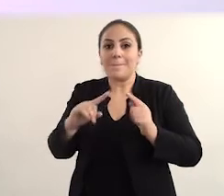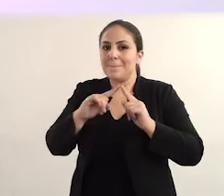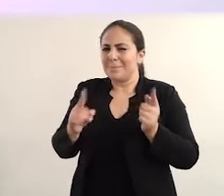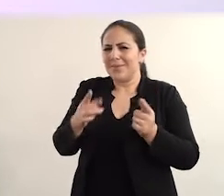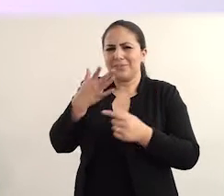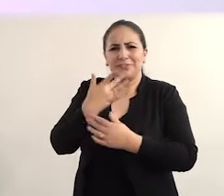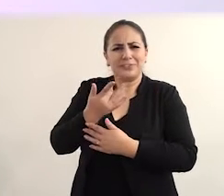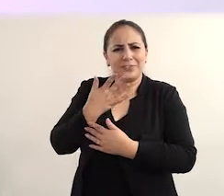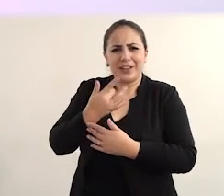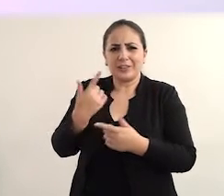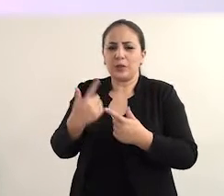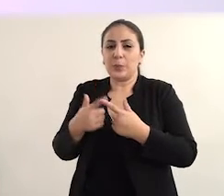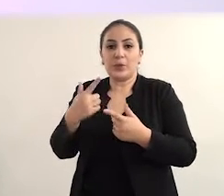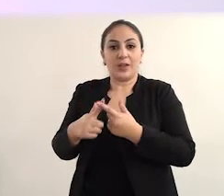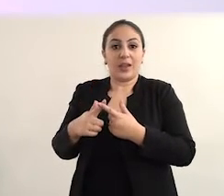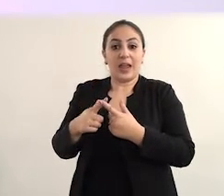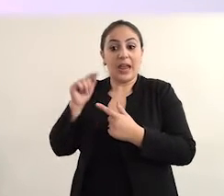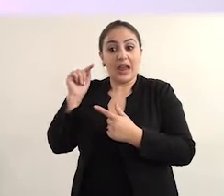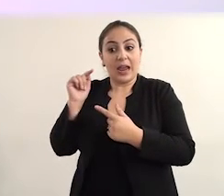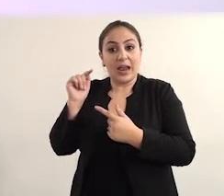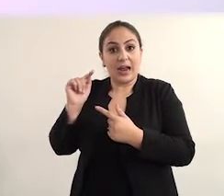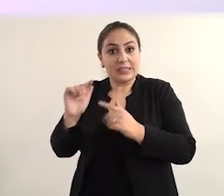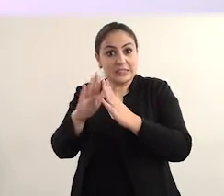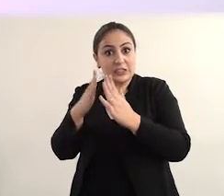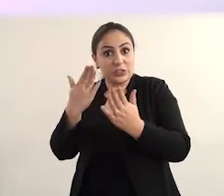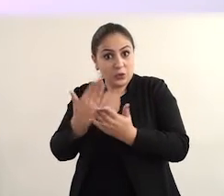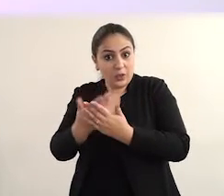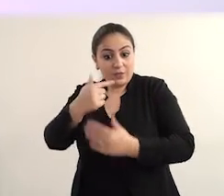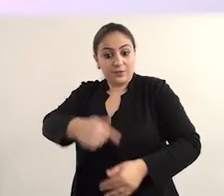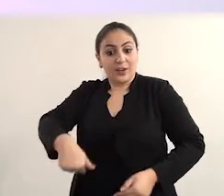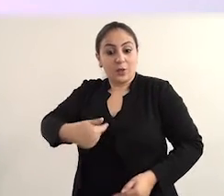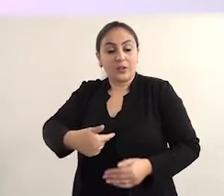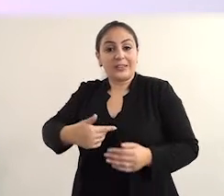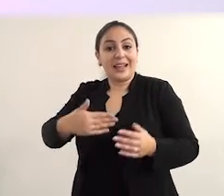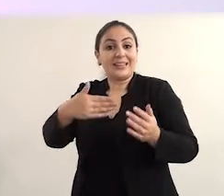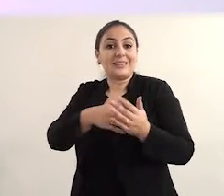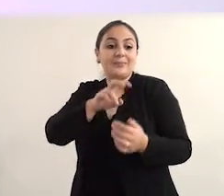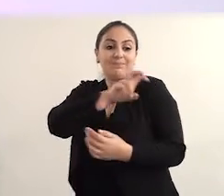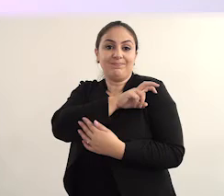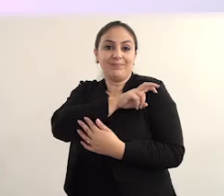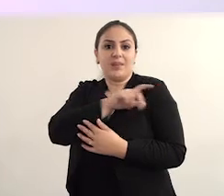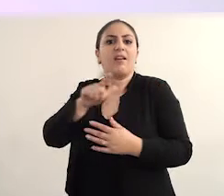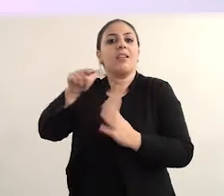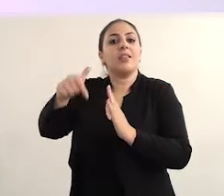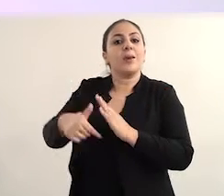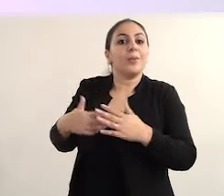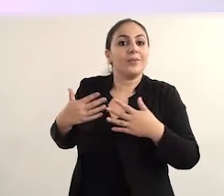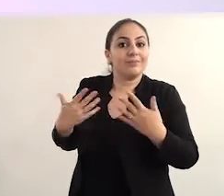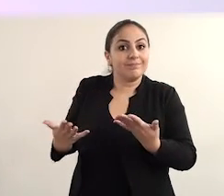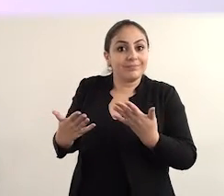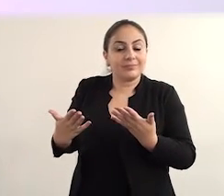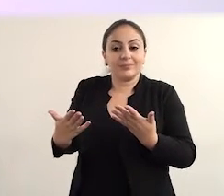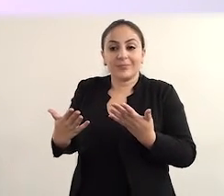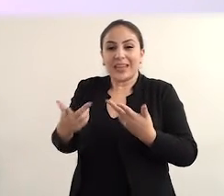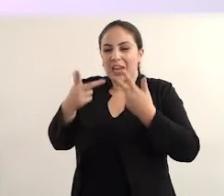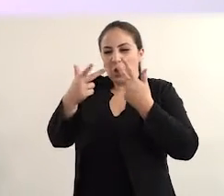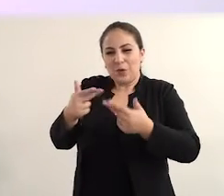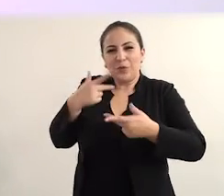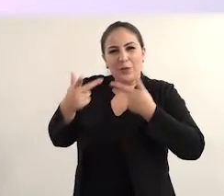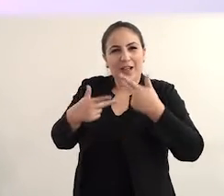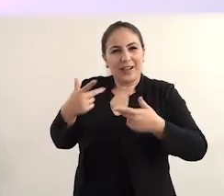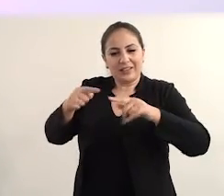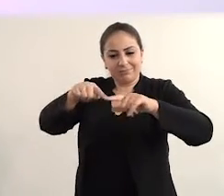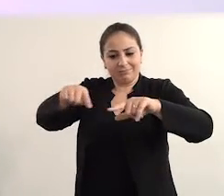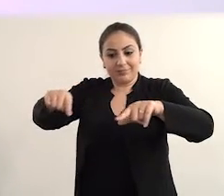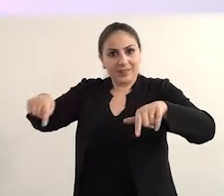é fácil, porque então essa escola, a Fagundes, ela tem até o 5º ano. E depois do 5º ano eles vão para as